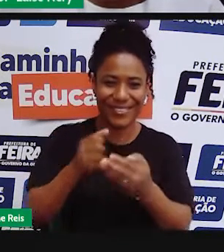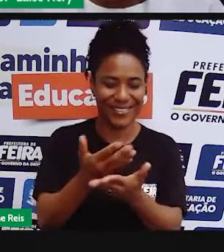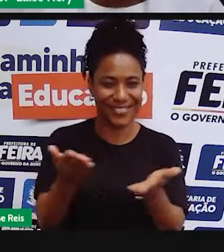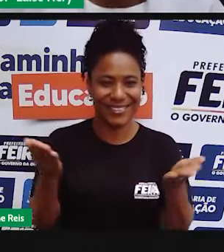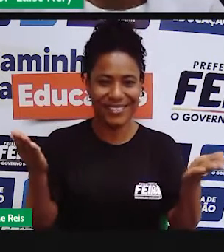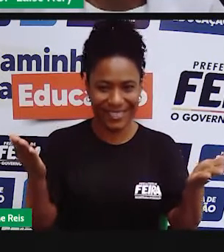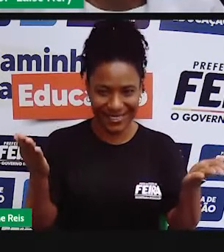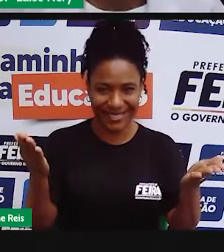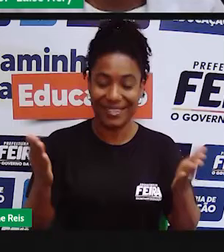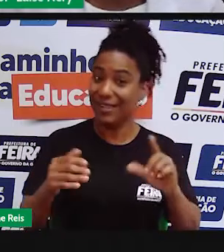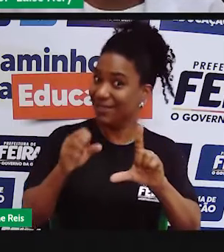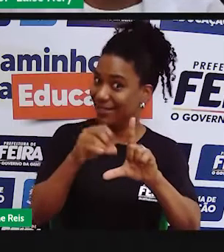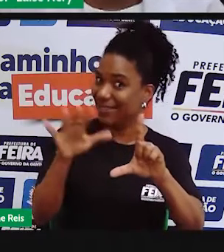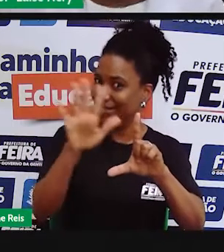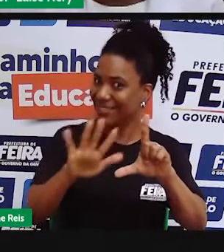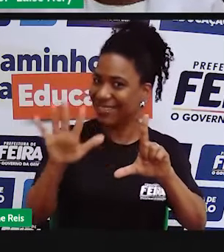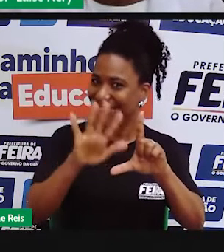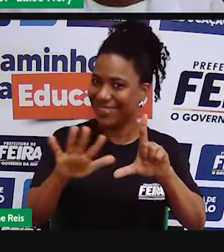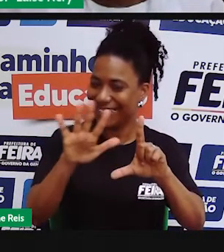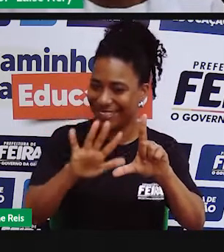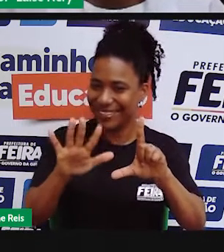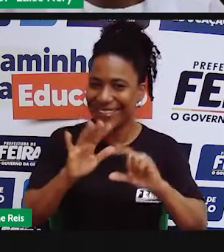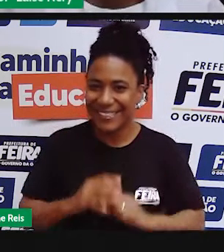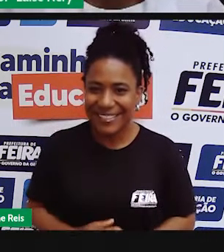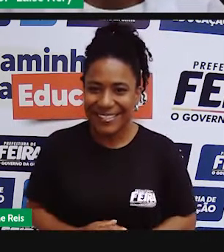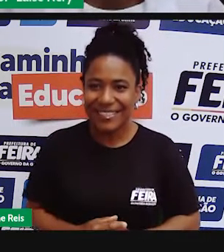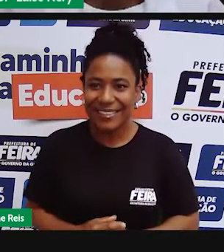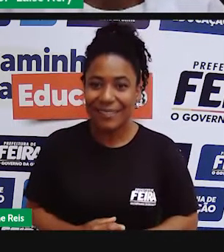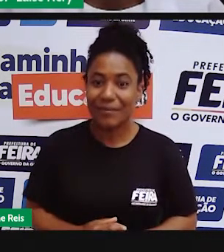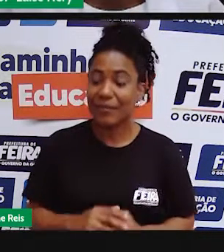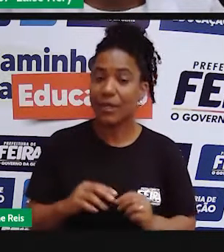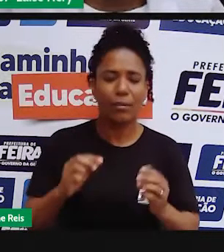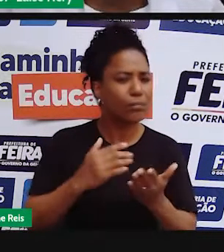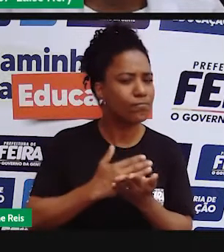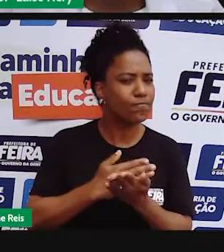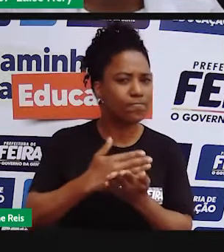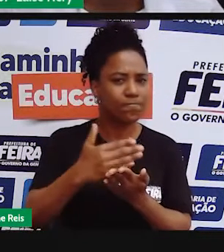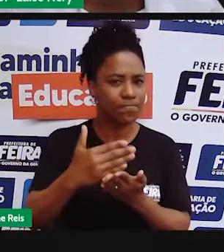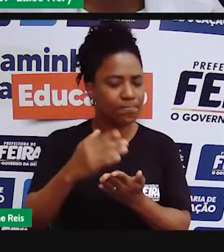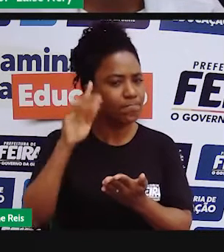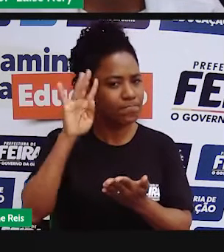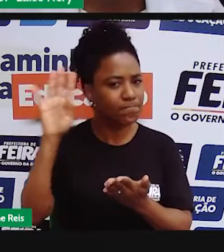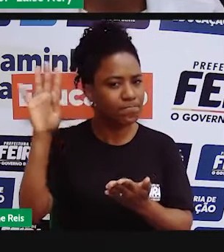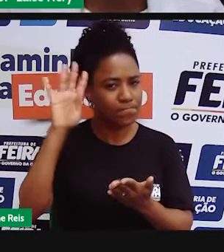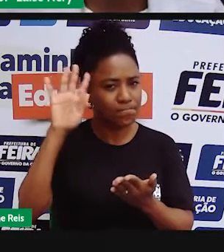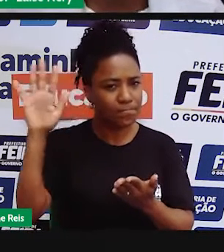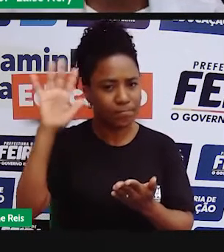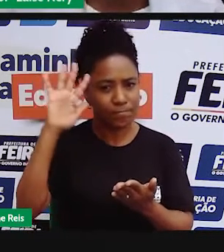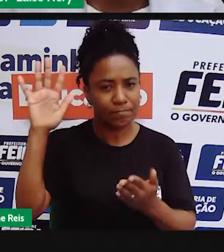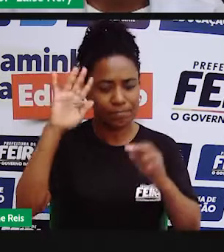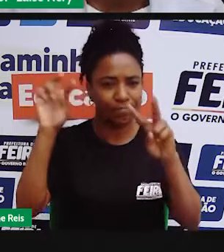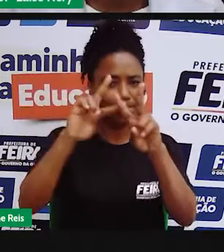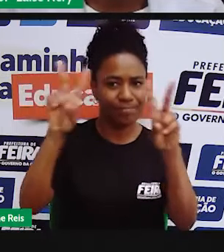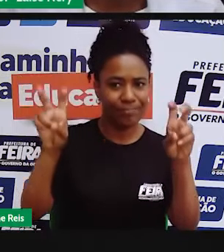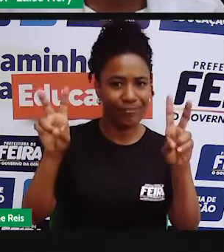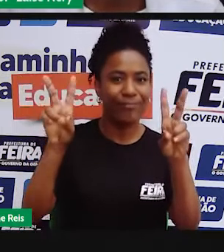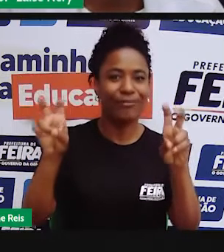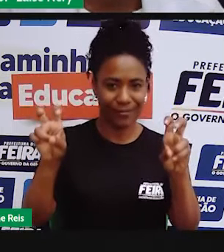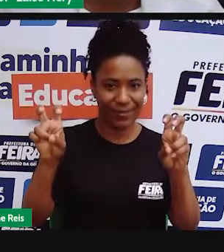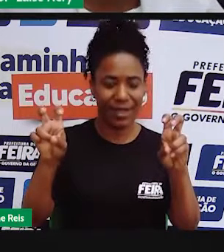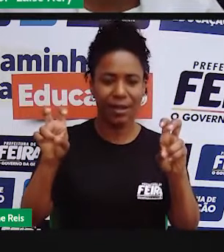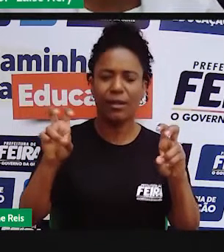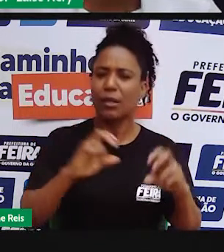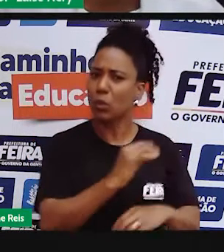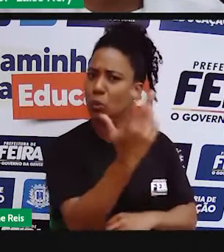você. Essa videoaula, né? Para começar, nós vamos pensar que a